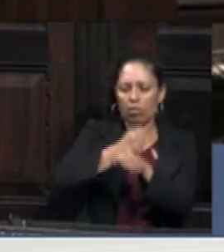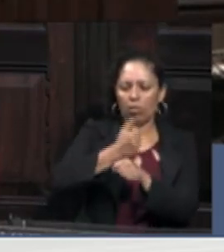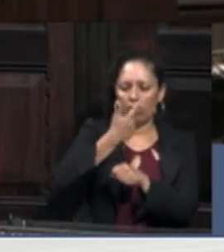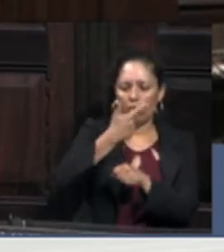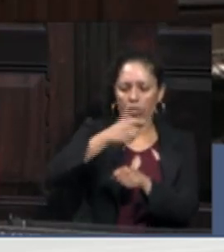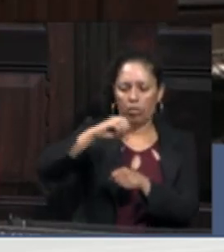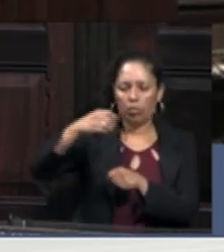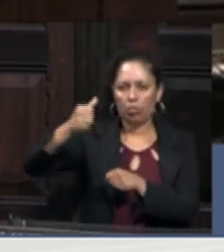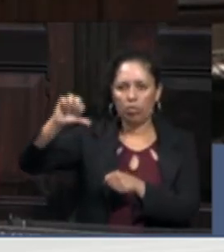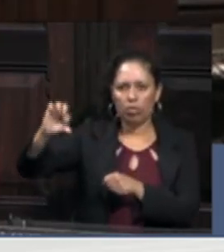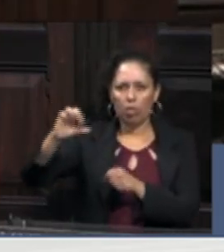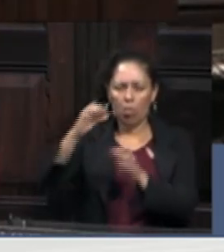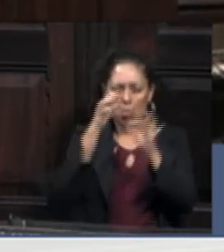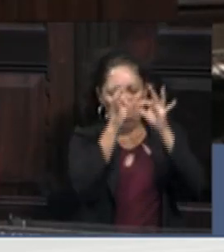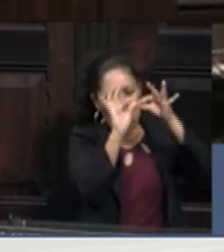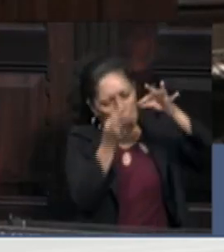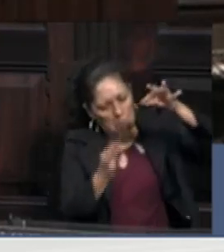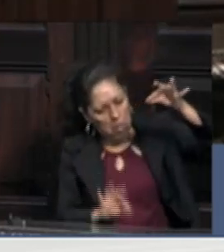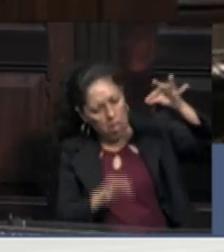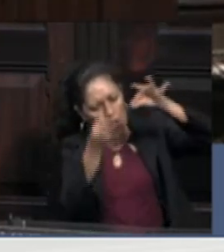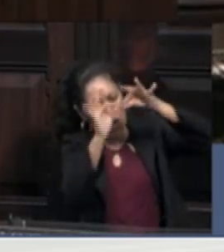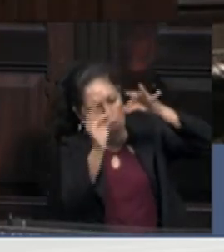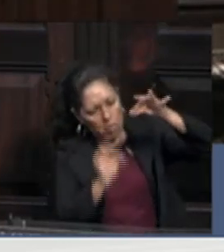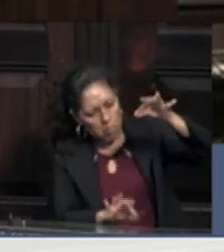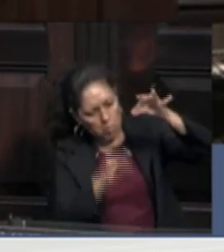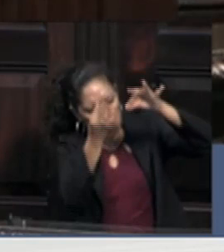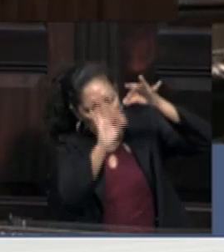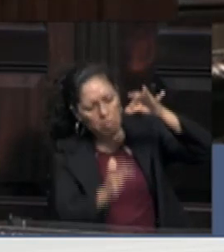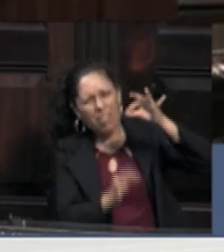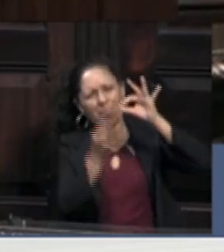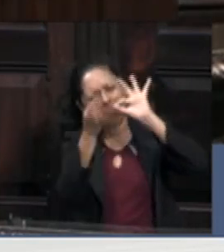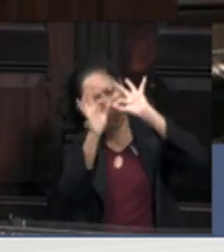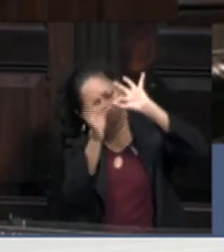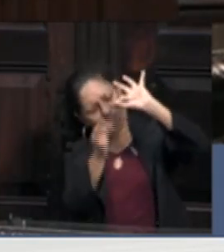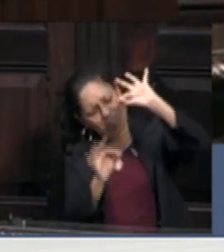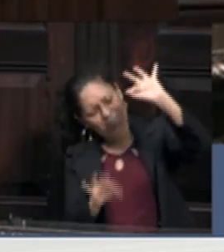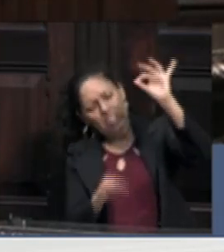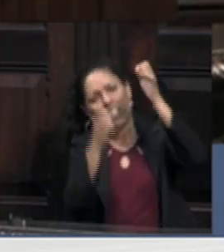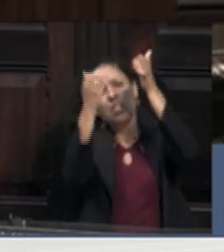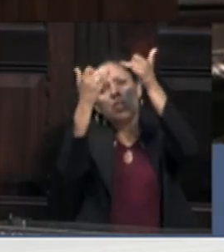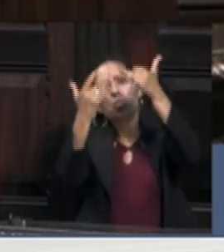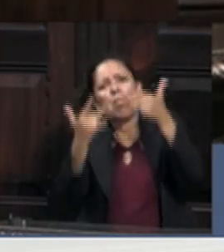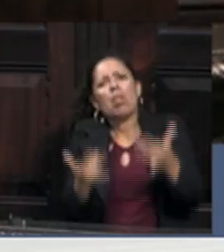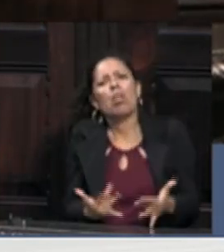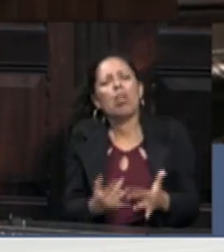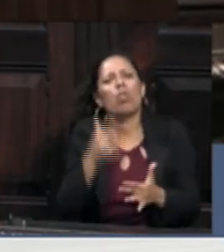para dar a nós todo o material que